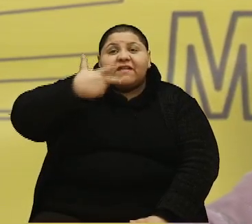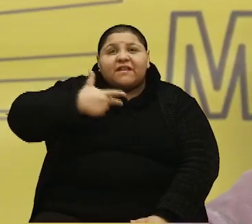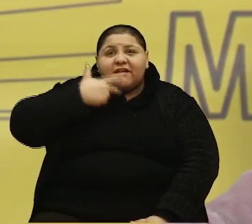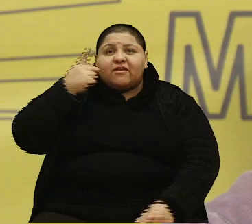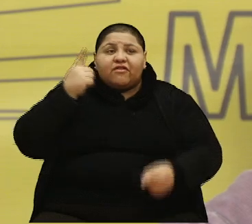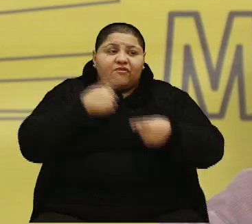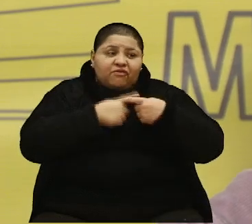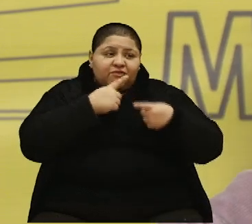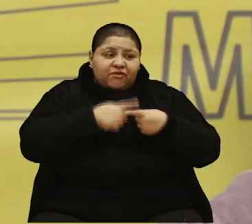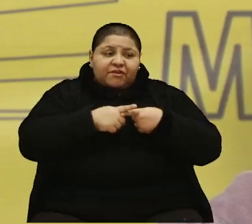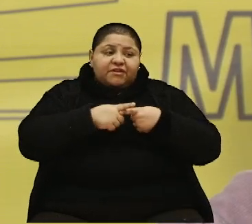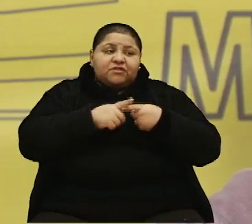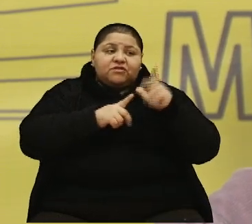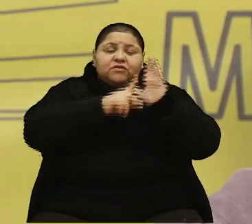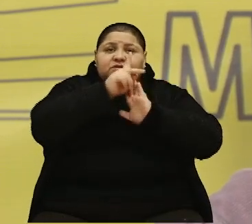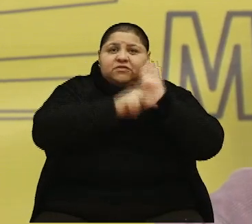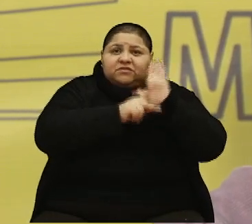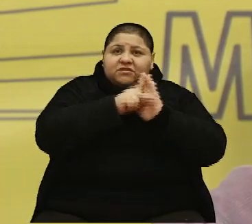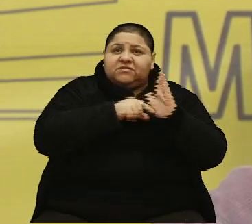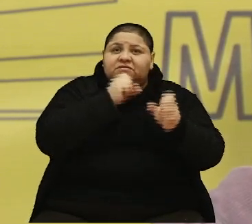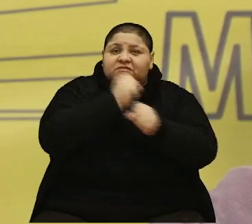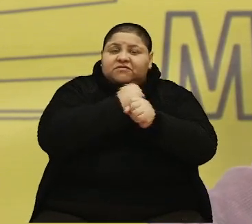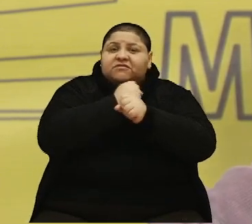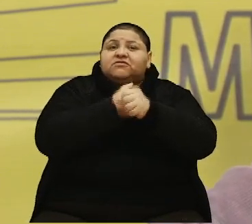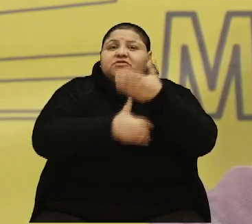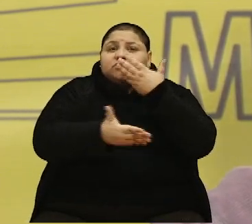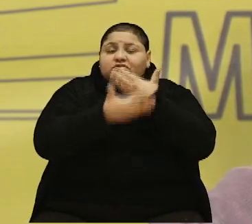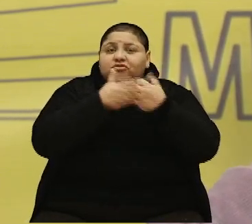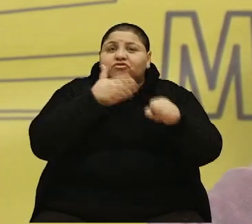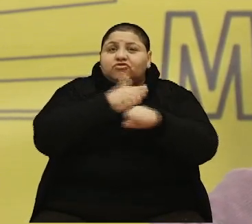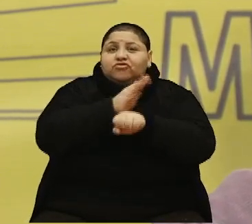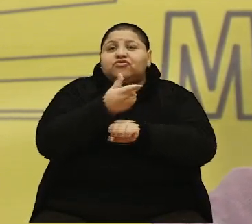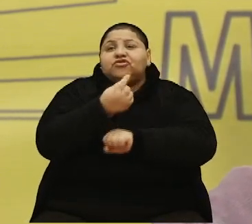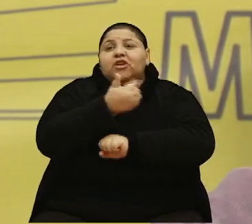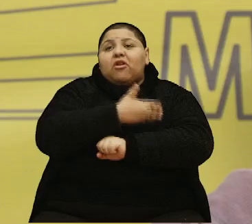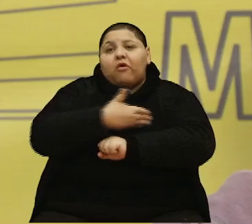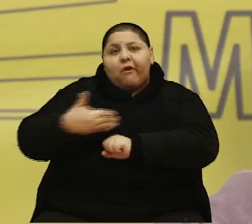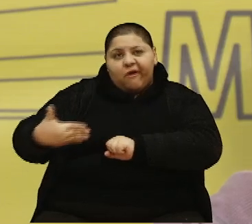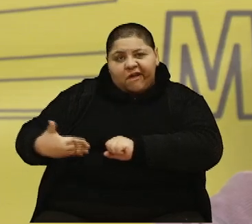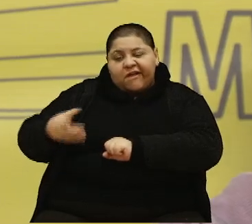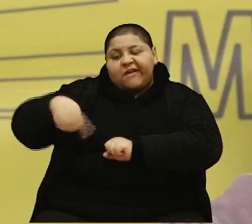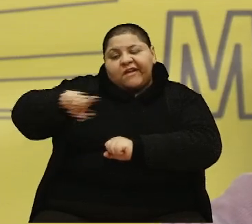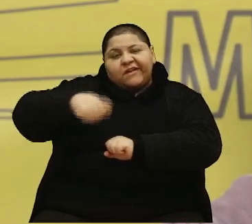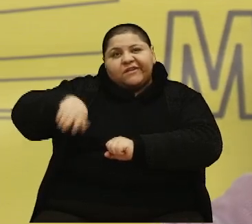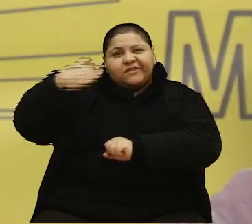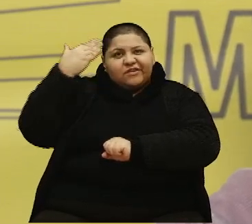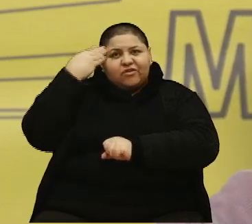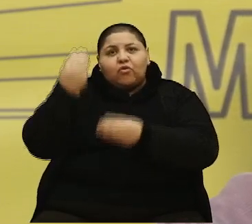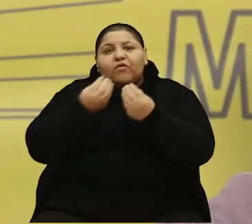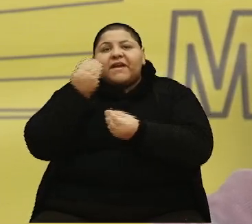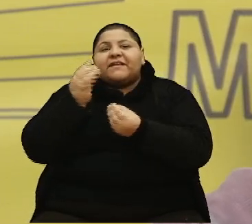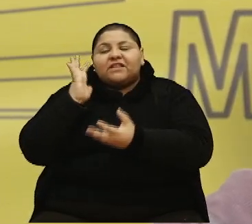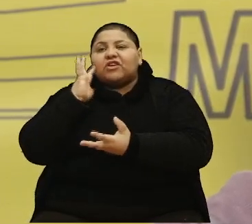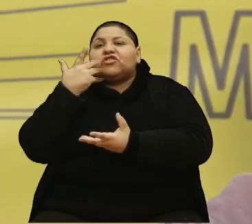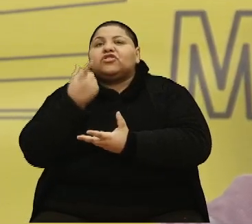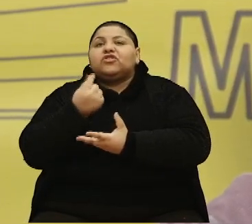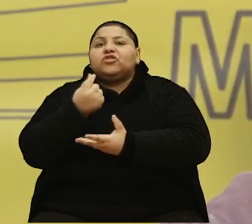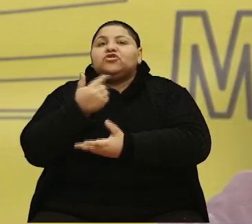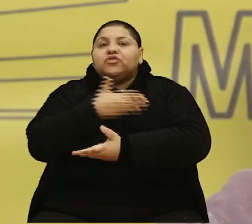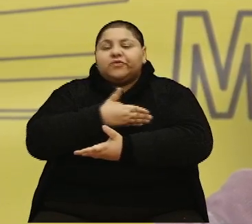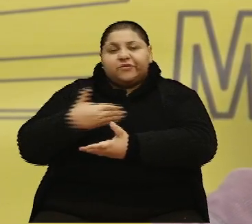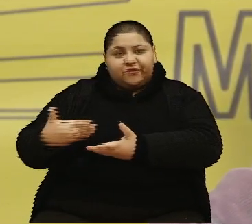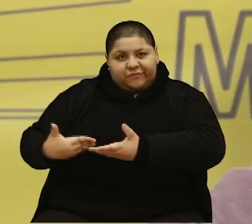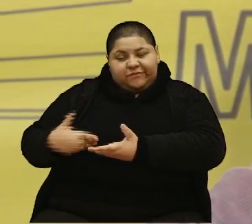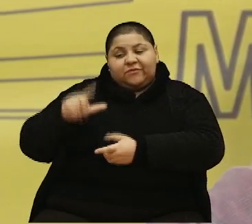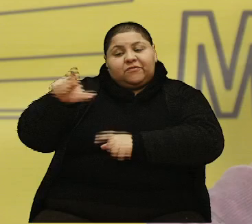até mesmo a questão de projeto, de obra, tudo isso envolve dinheiro público e a gente precisa saber onde está indo o nosso dinheiro e